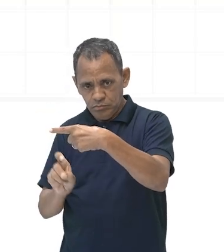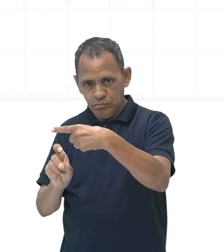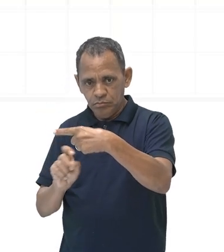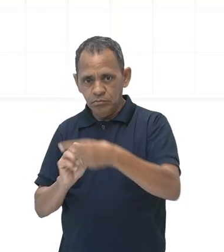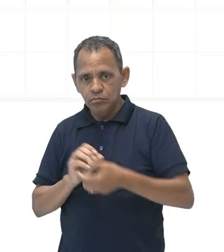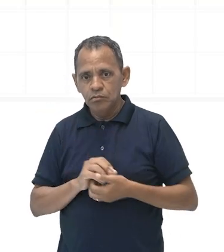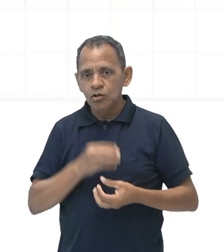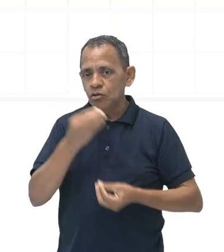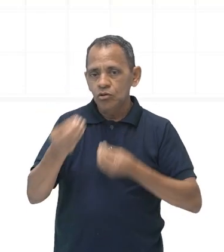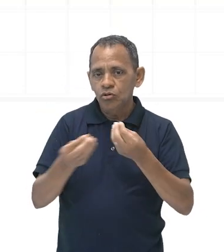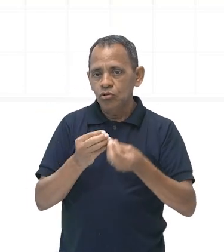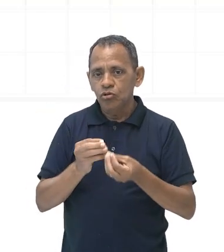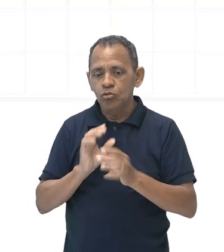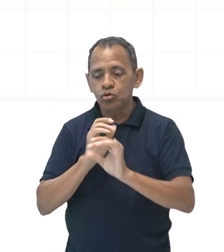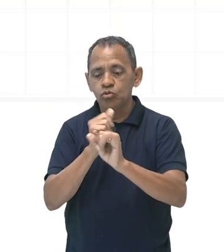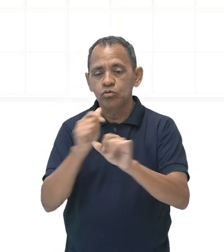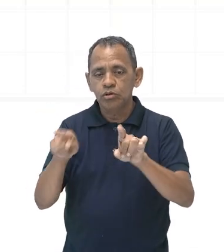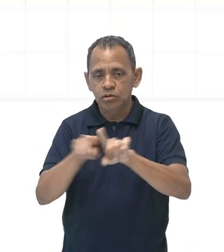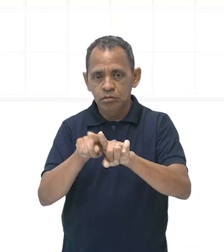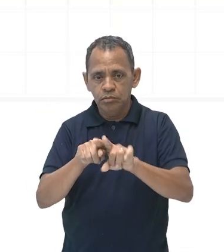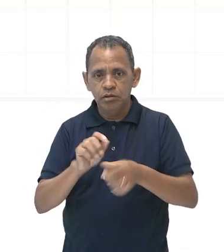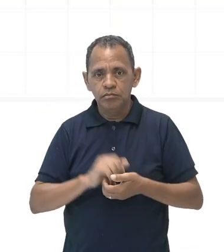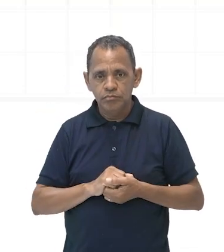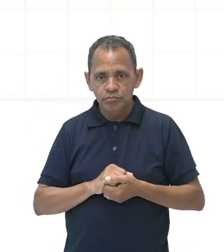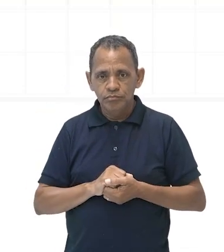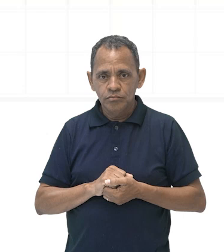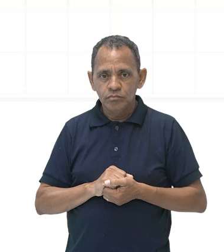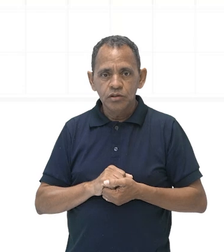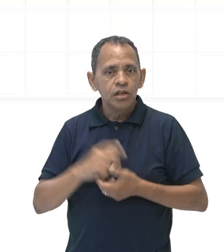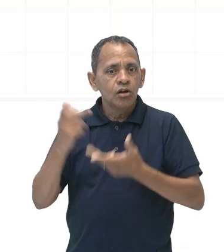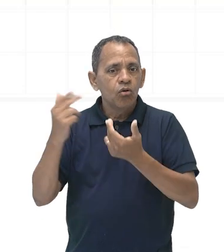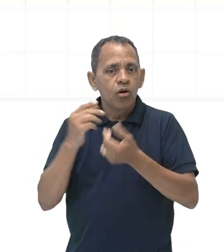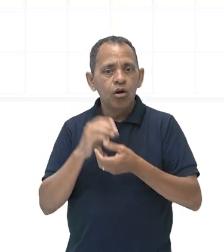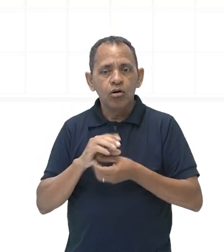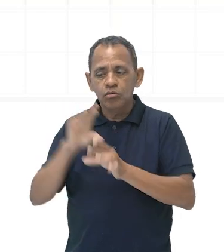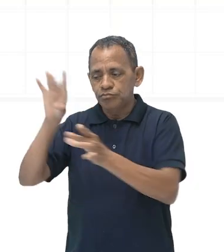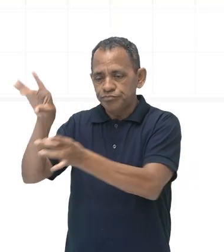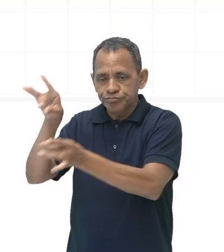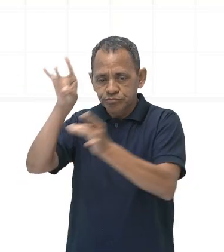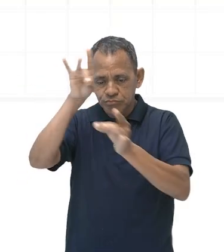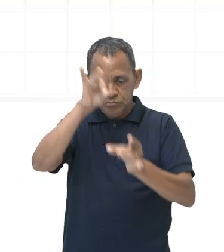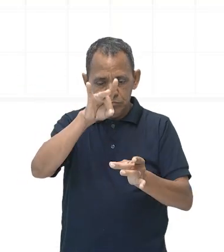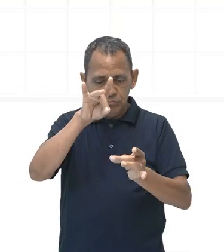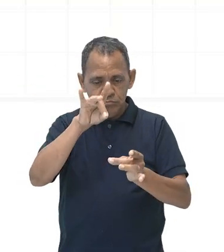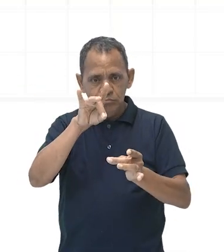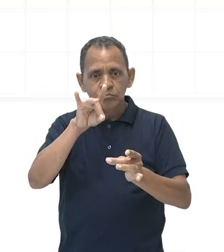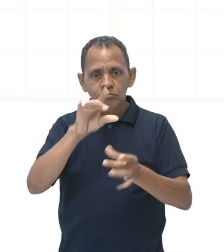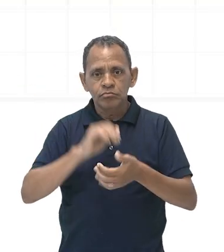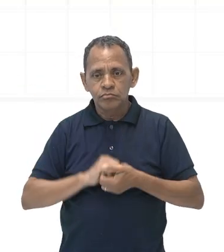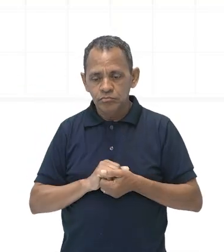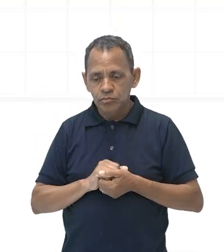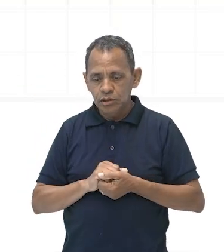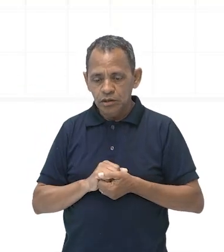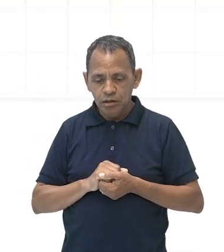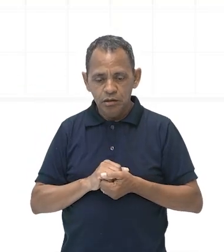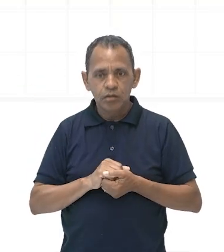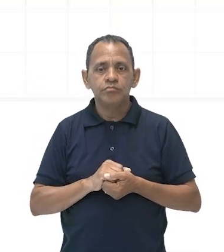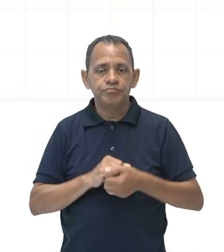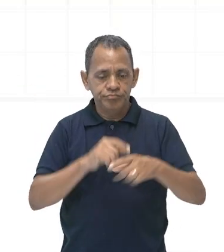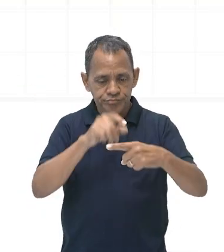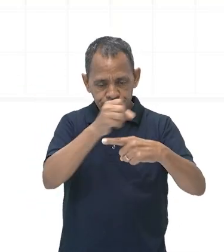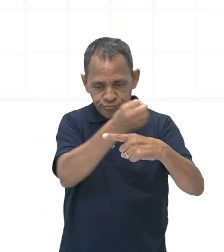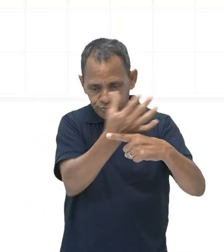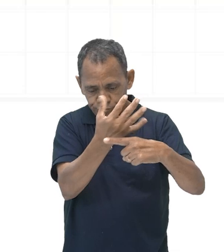x. Olha só, eu retirei da mesma forma que está lá e agora eu coloco um sinal de igualdade aqui entre as duas